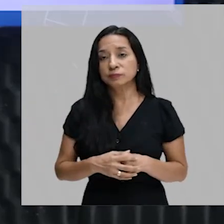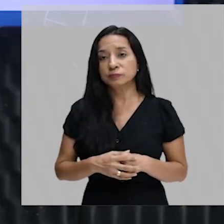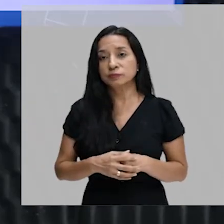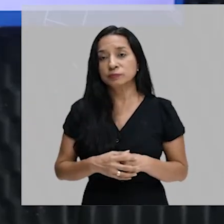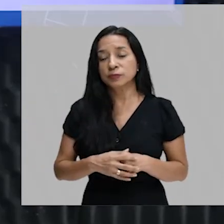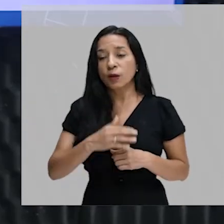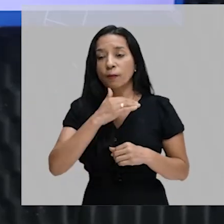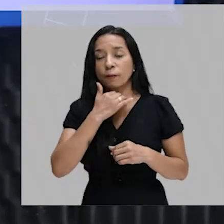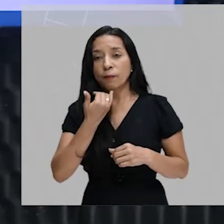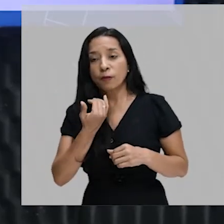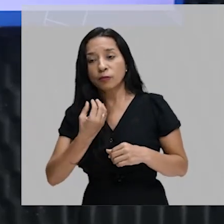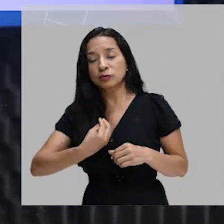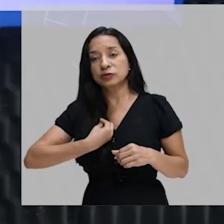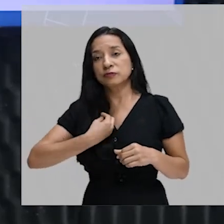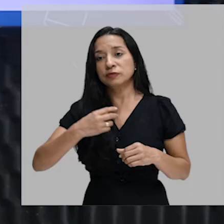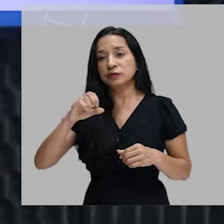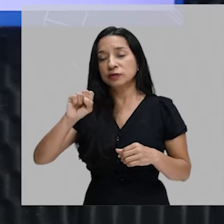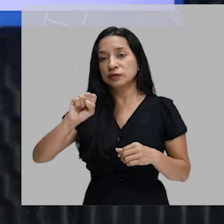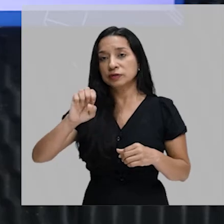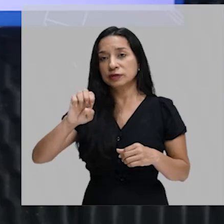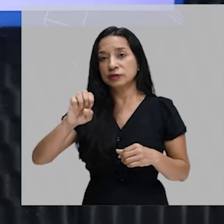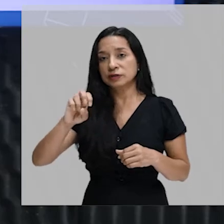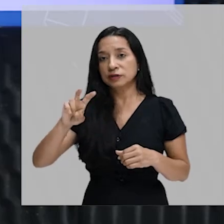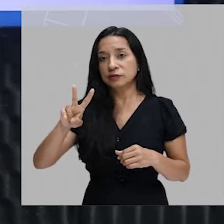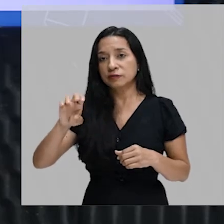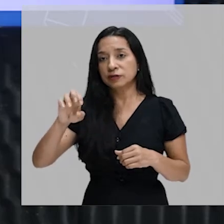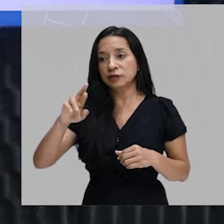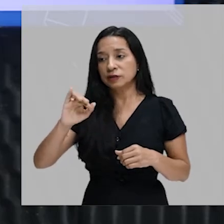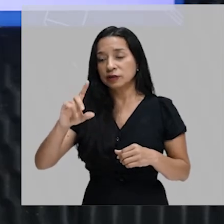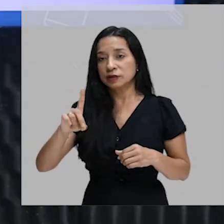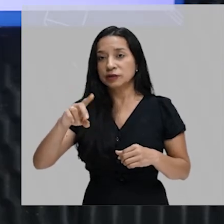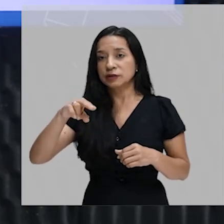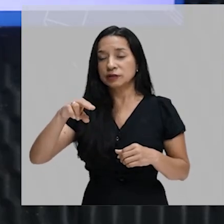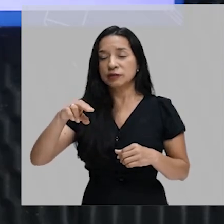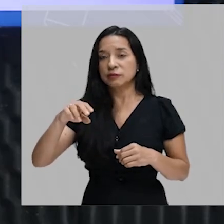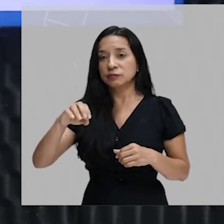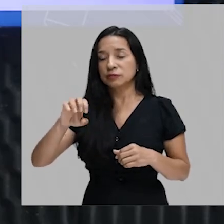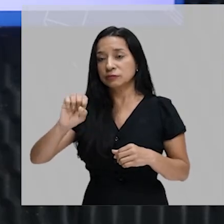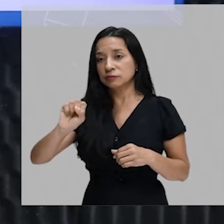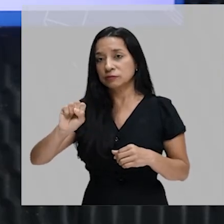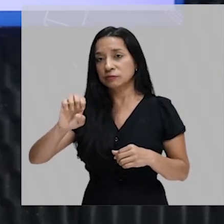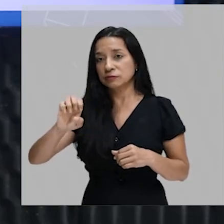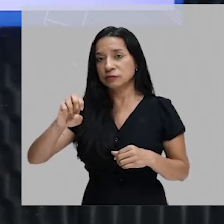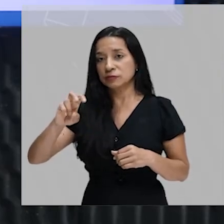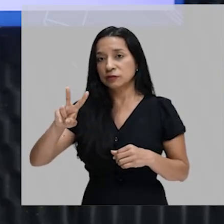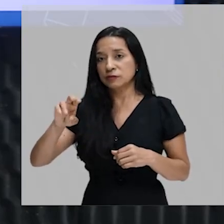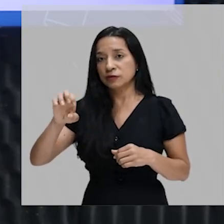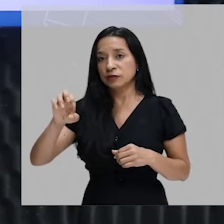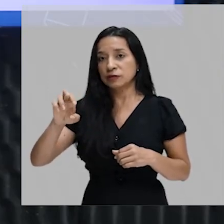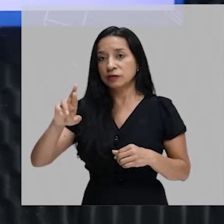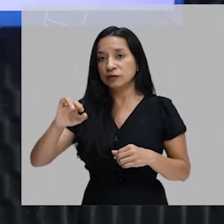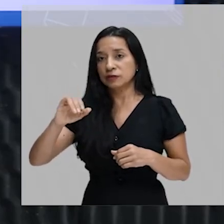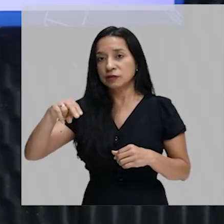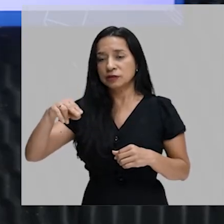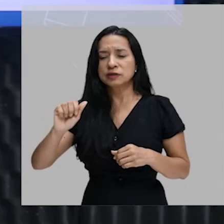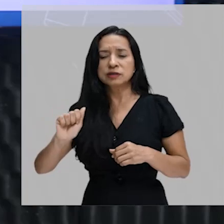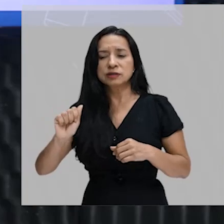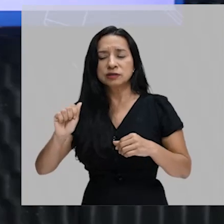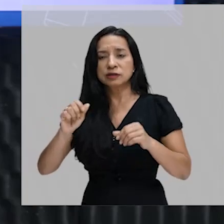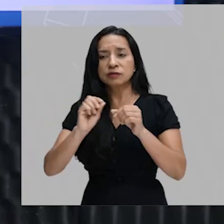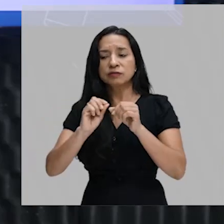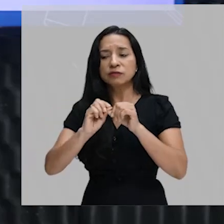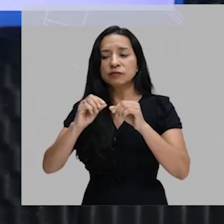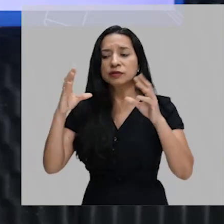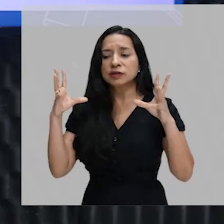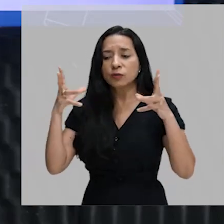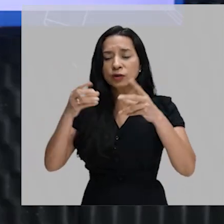Morte e Vida Severina, vocês de João Cabral de Melo Neto, que é um poema narrativo. Vou fazer o resumo dessa obra. Conta a história de